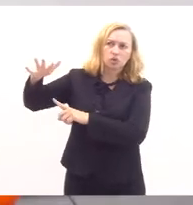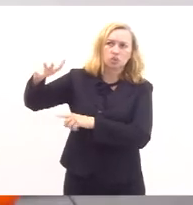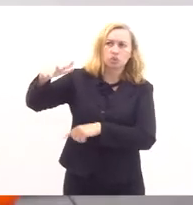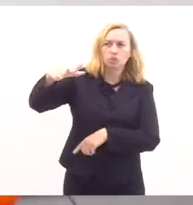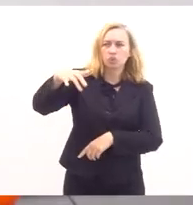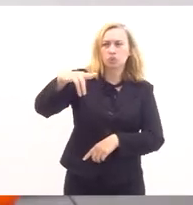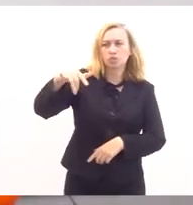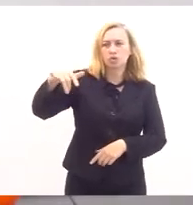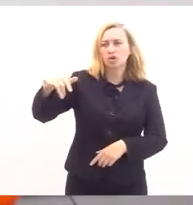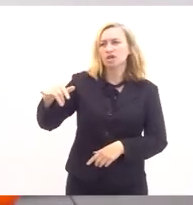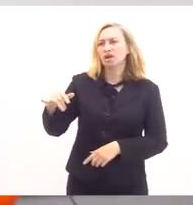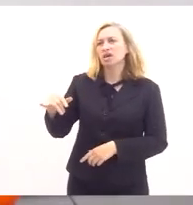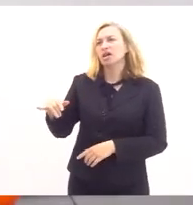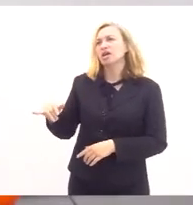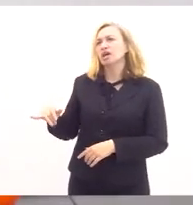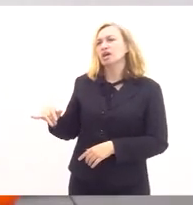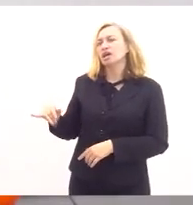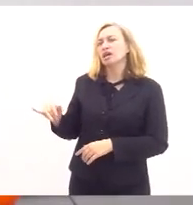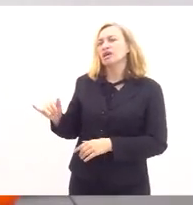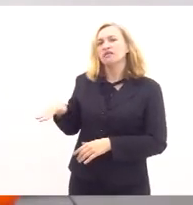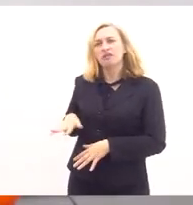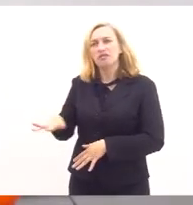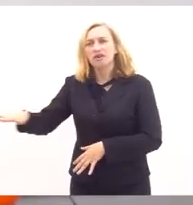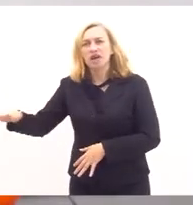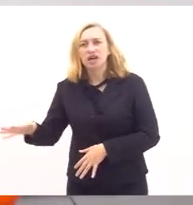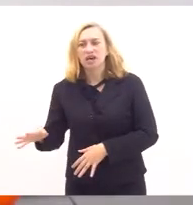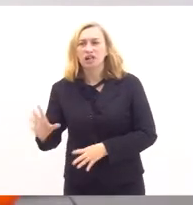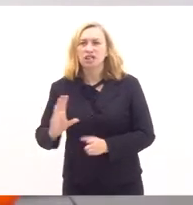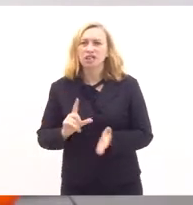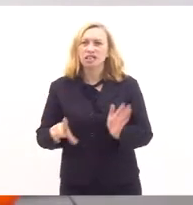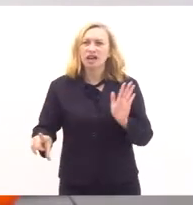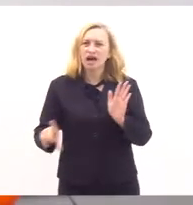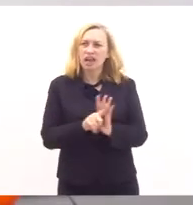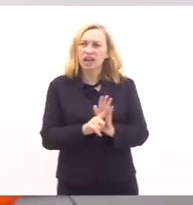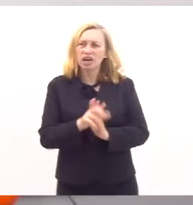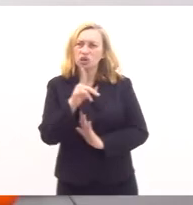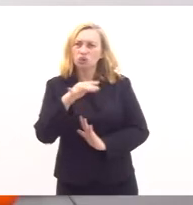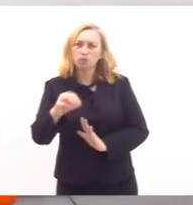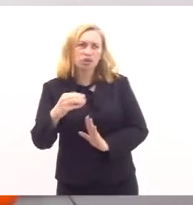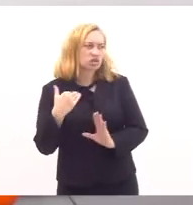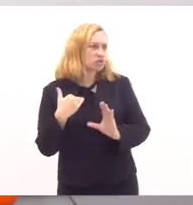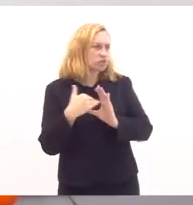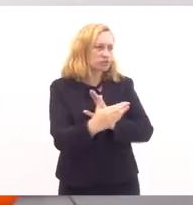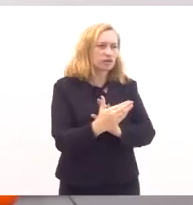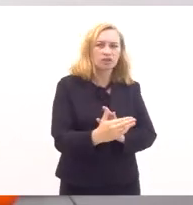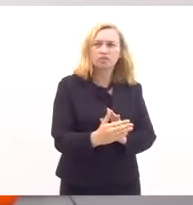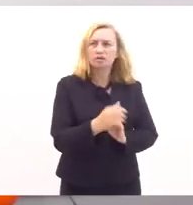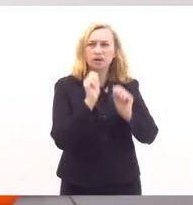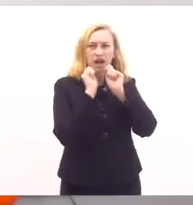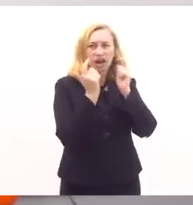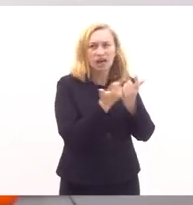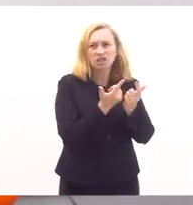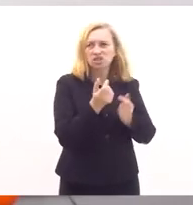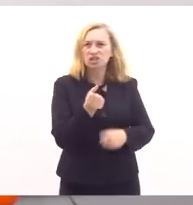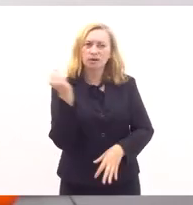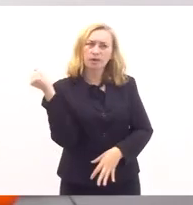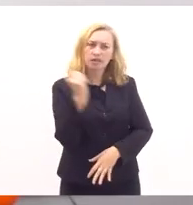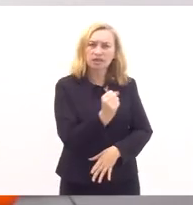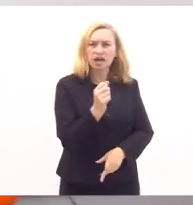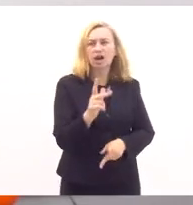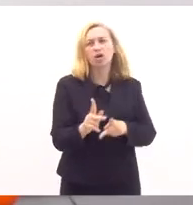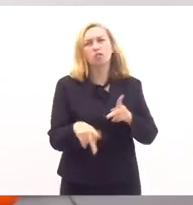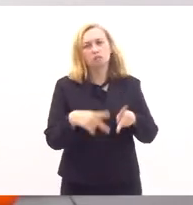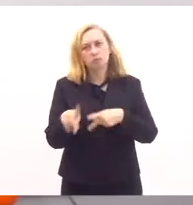não envia a lei do piso, né, para casa, para garantir, ele quer só matar o trabalhador, ele não quer que esse